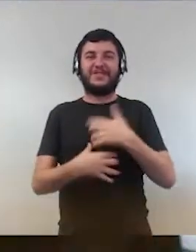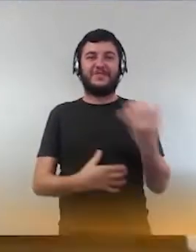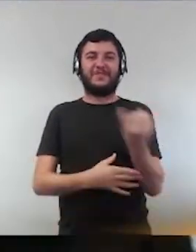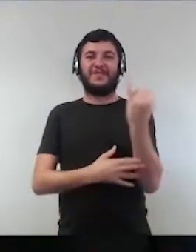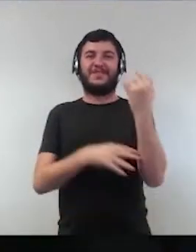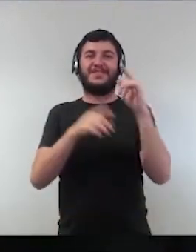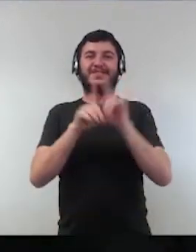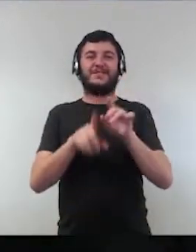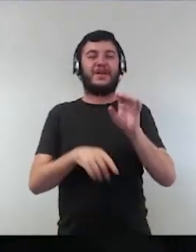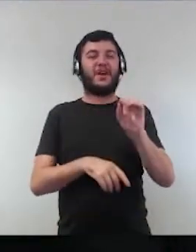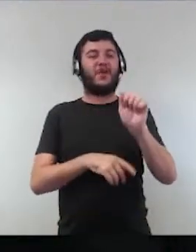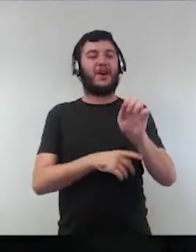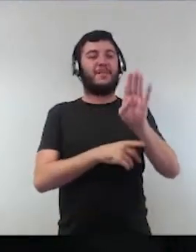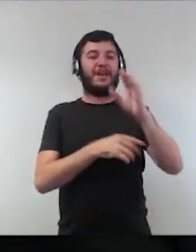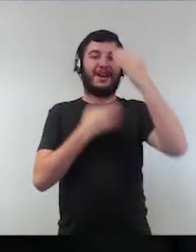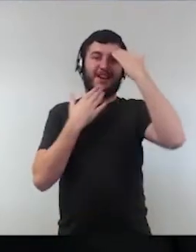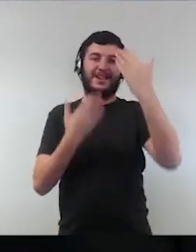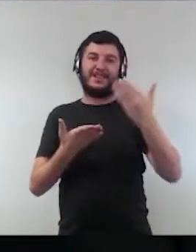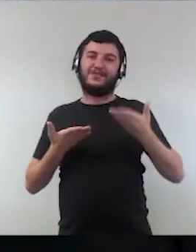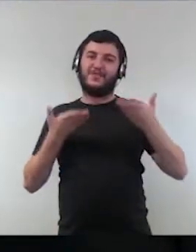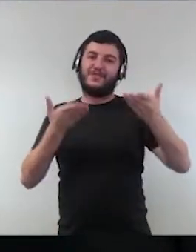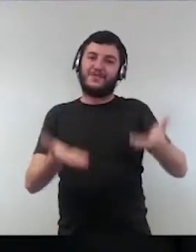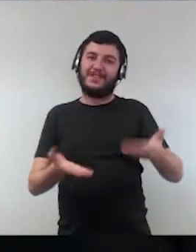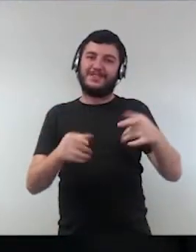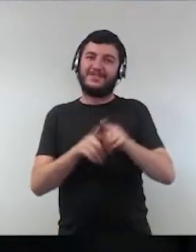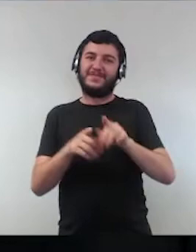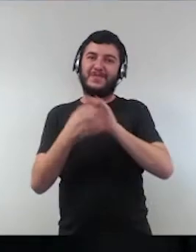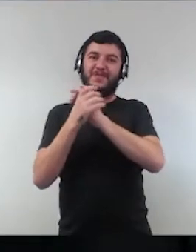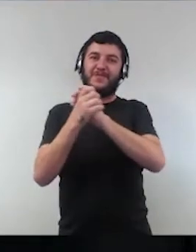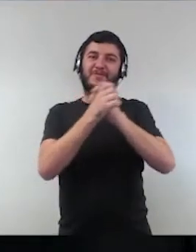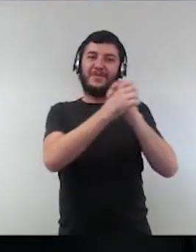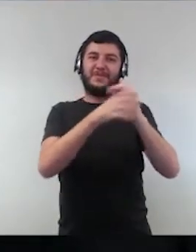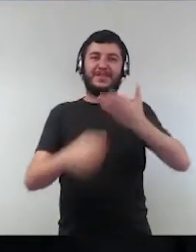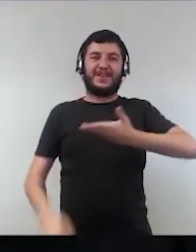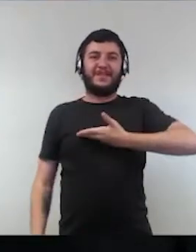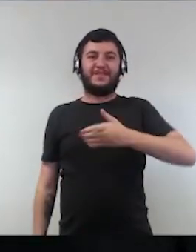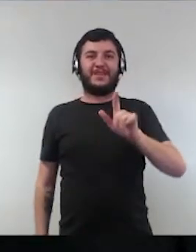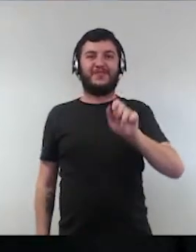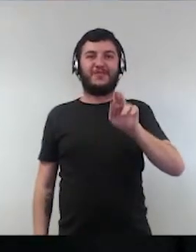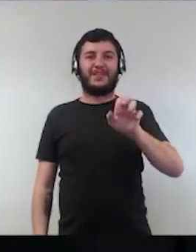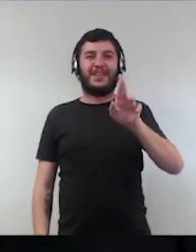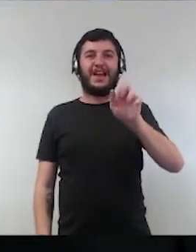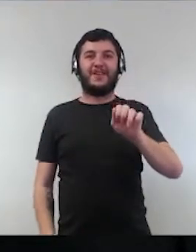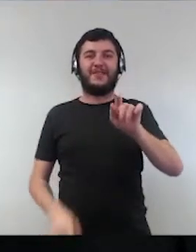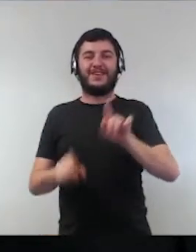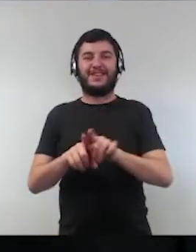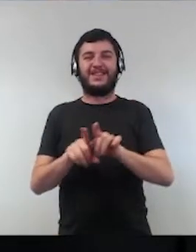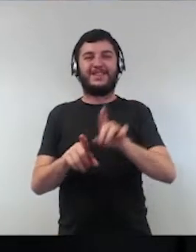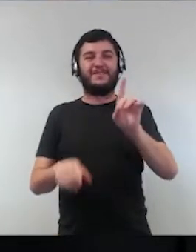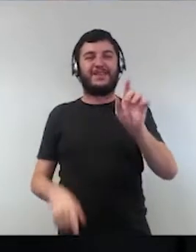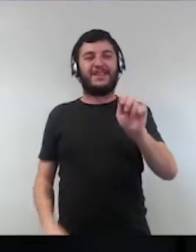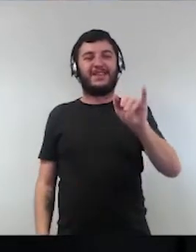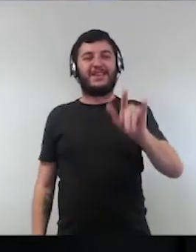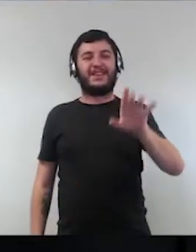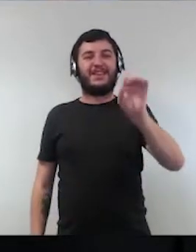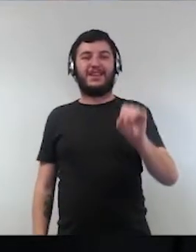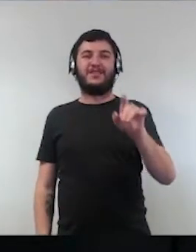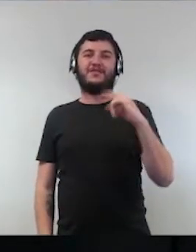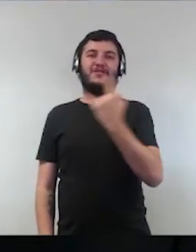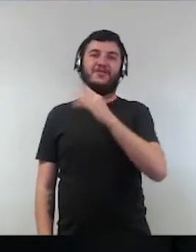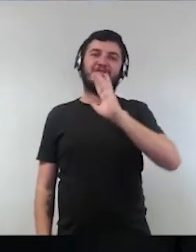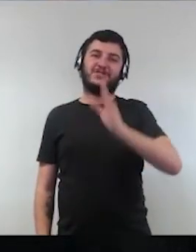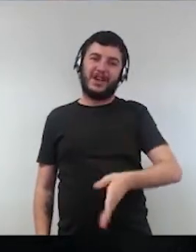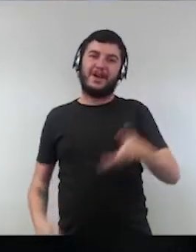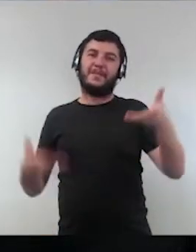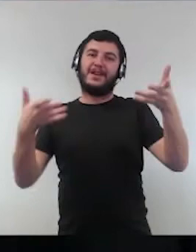pelo convite. Cumprimento os meus amigos Laura Mendes e Danilo, com os quais já temos